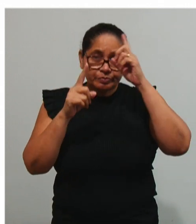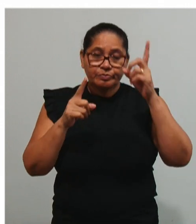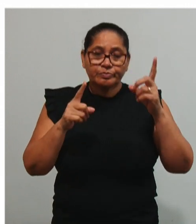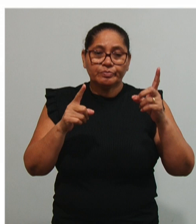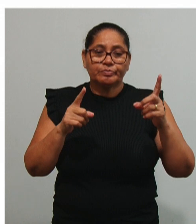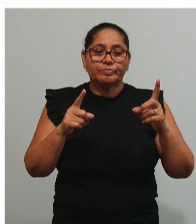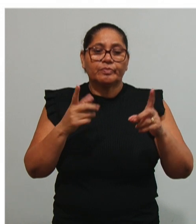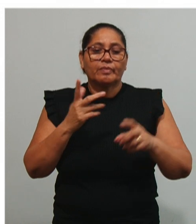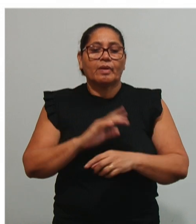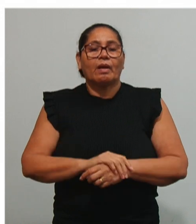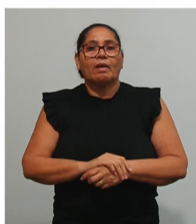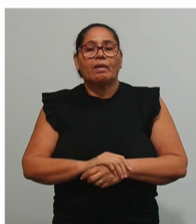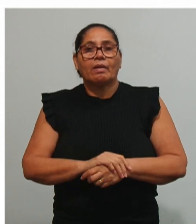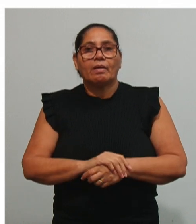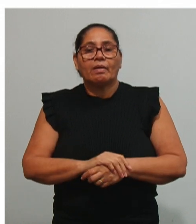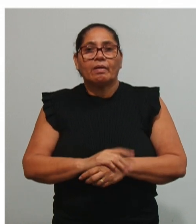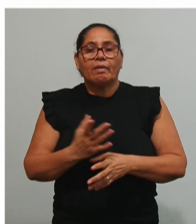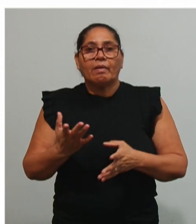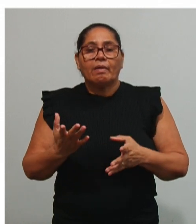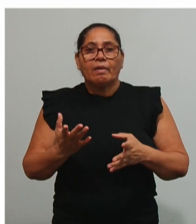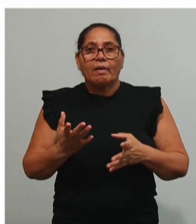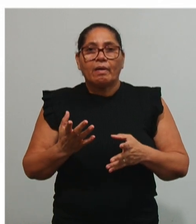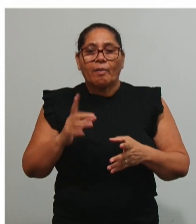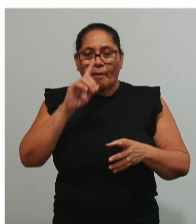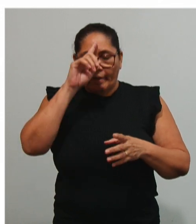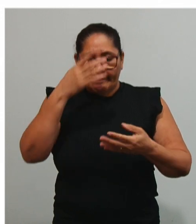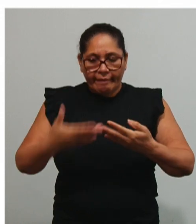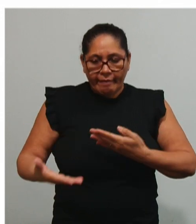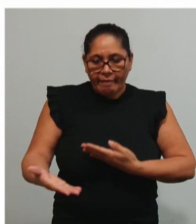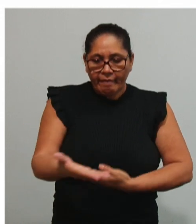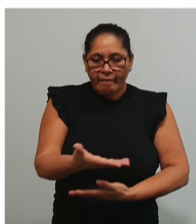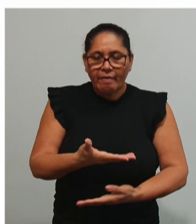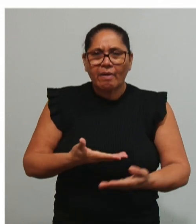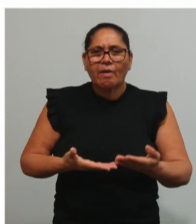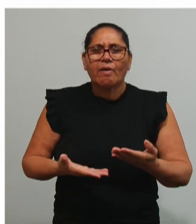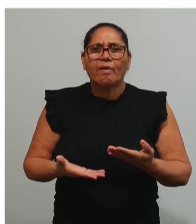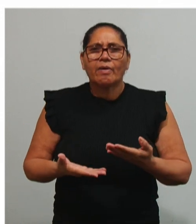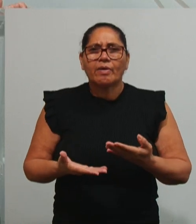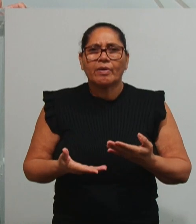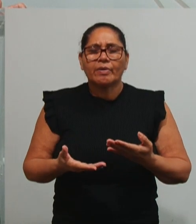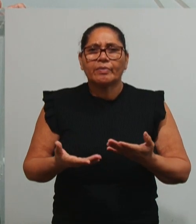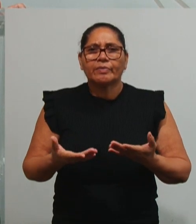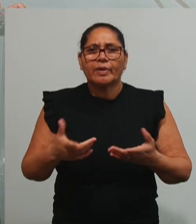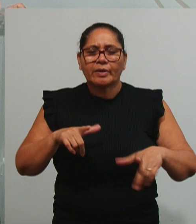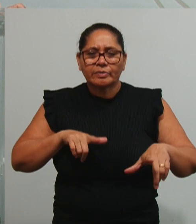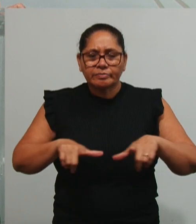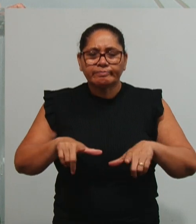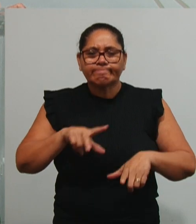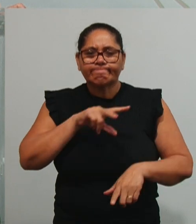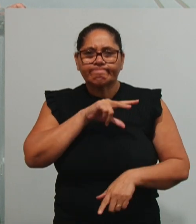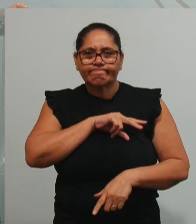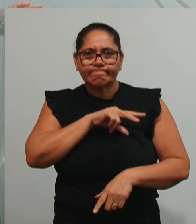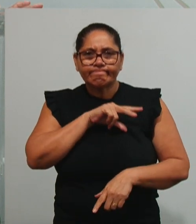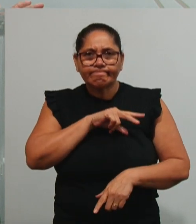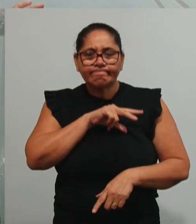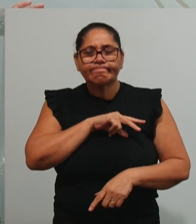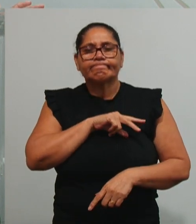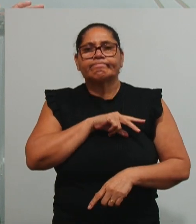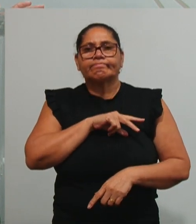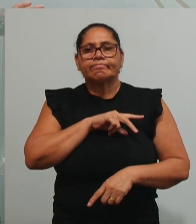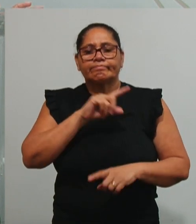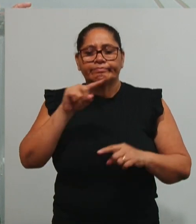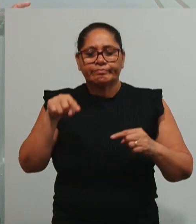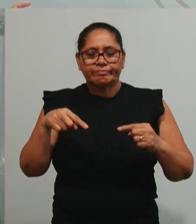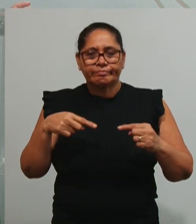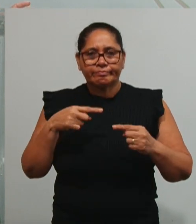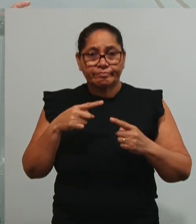de perspectiva, é uma ideia que está relacionada com o mercado privado, né? Então, não é